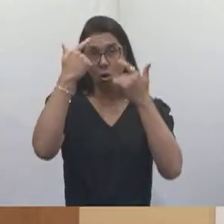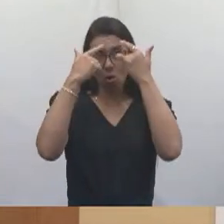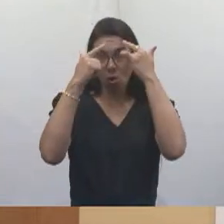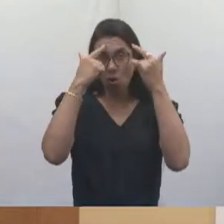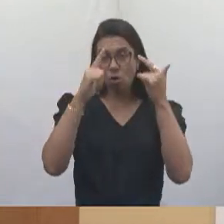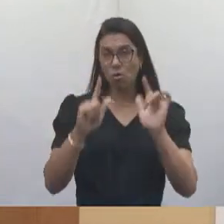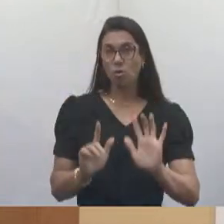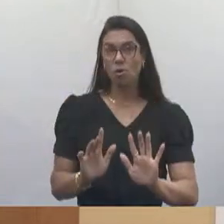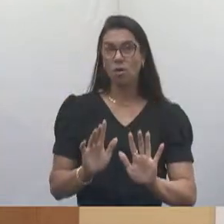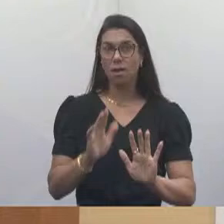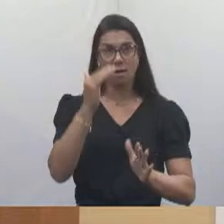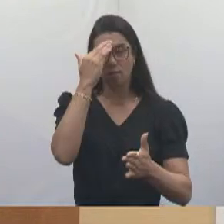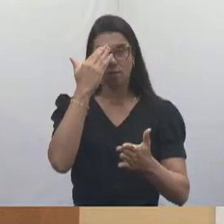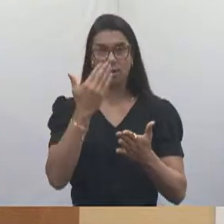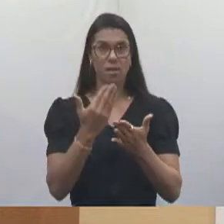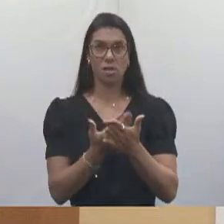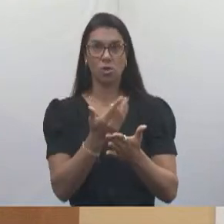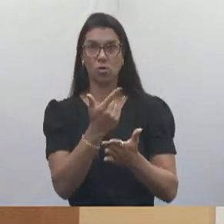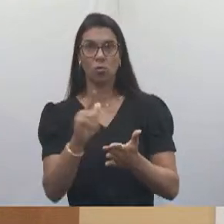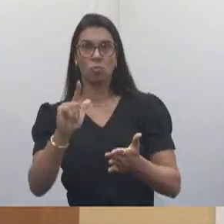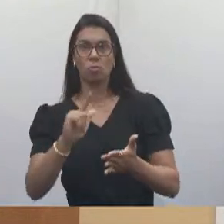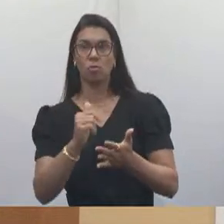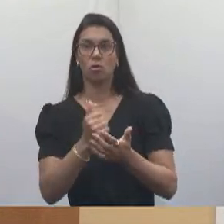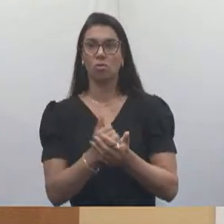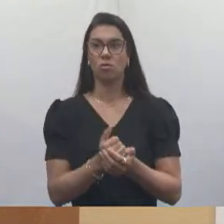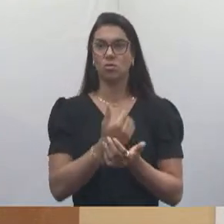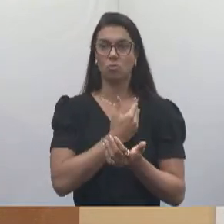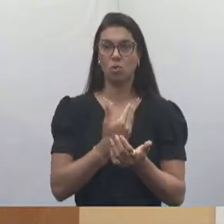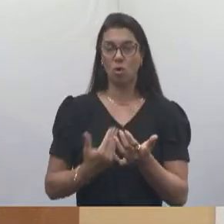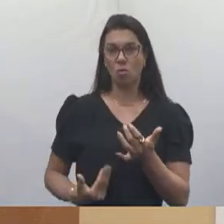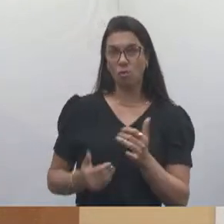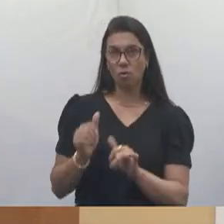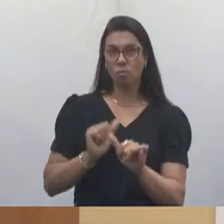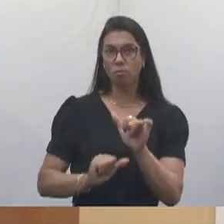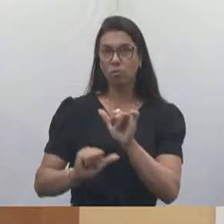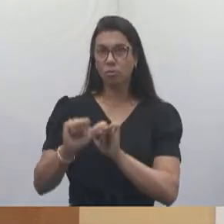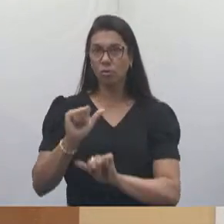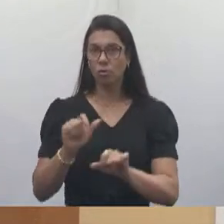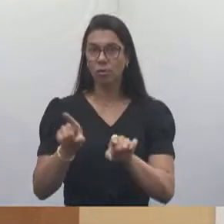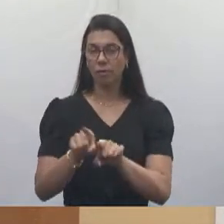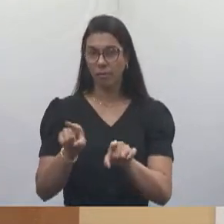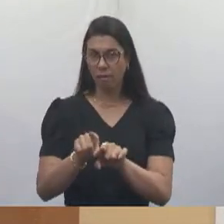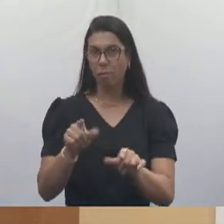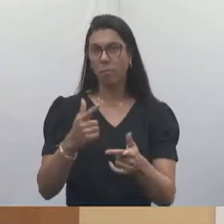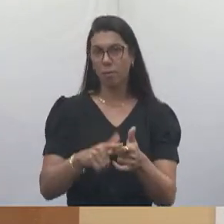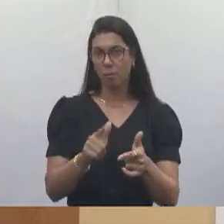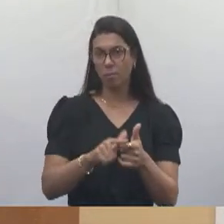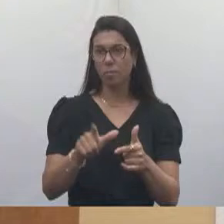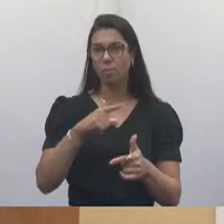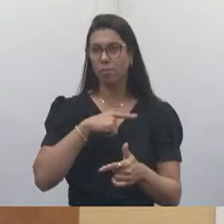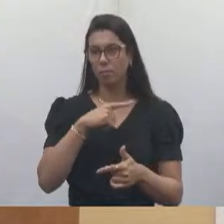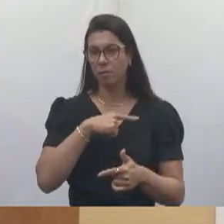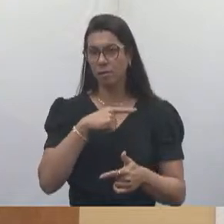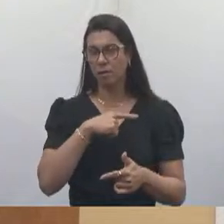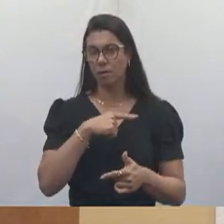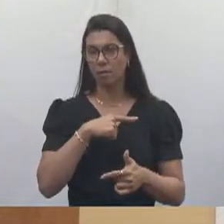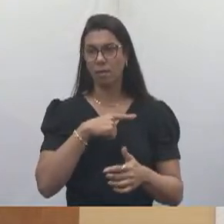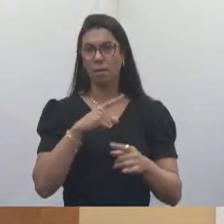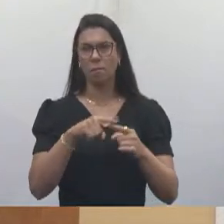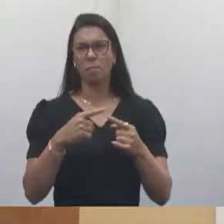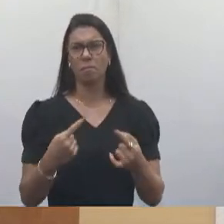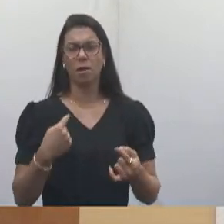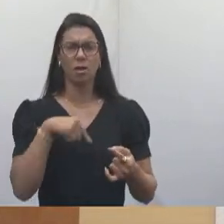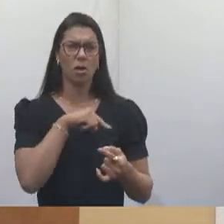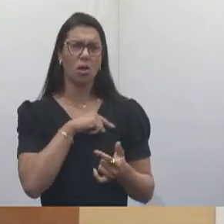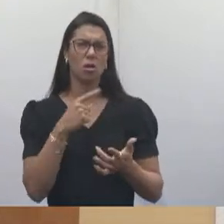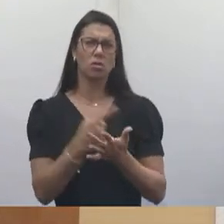mudar esse governo, que não vai ter também. Aí vai ser o contrário, vai ser a oposição falando a mesma coisa e apontando os erros